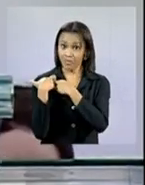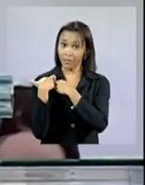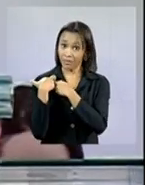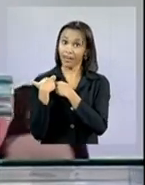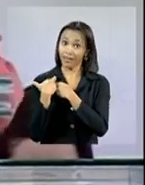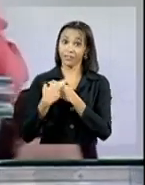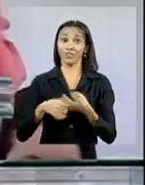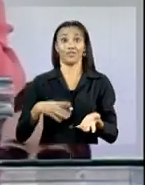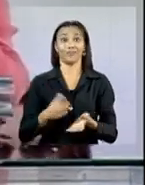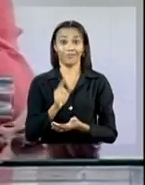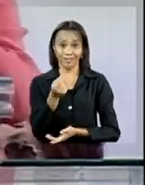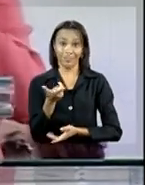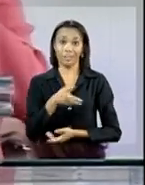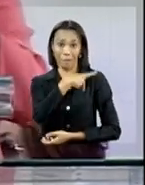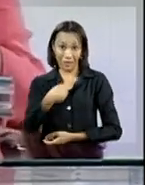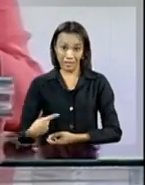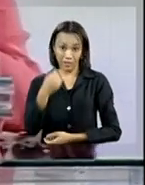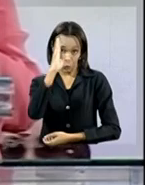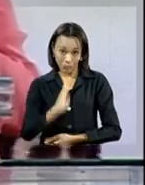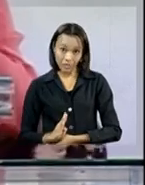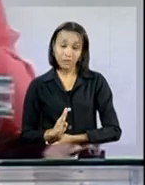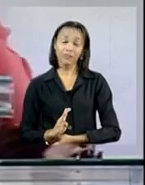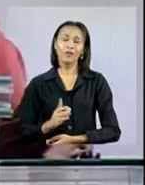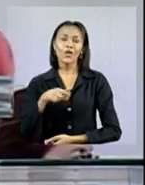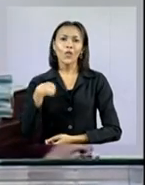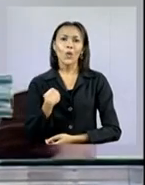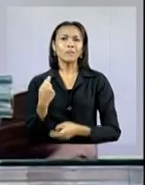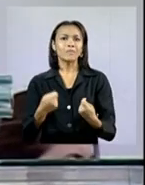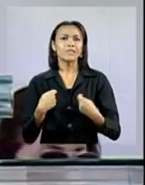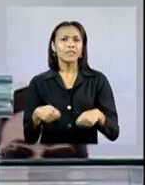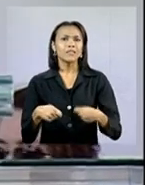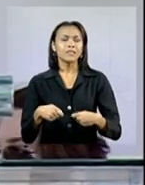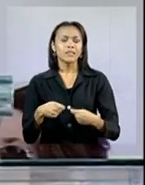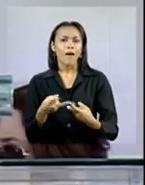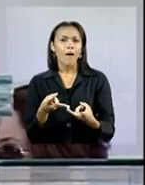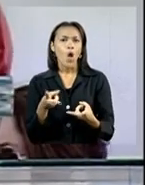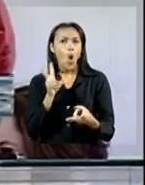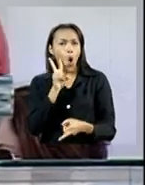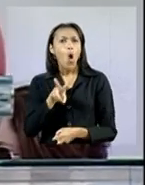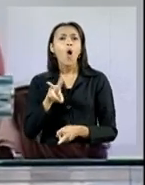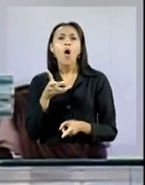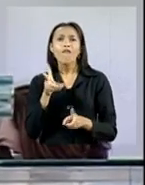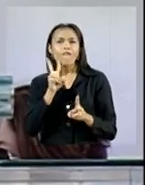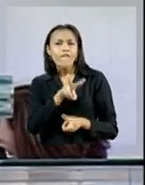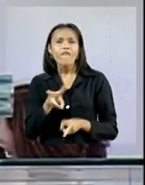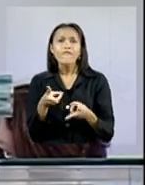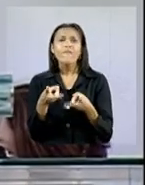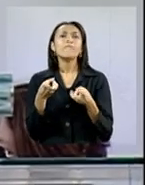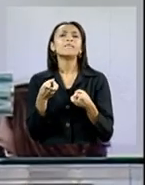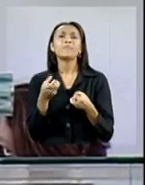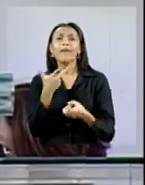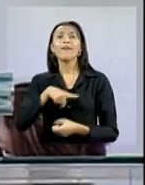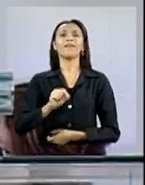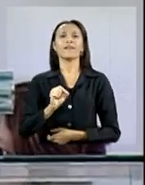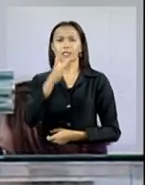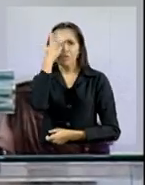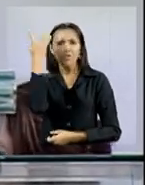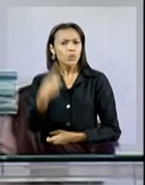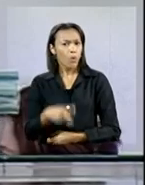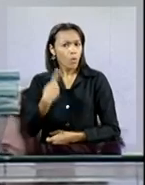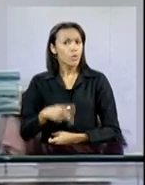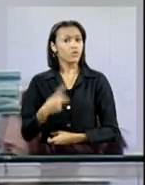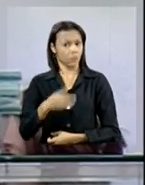país nós temos de olhar quem nós temos de olhar as pessoas desse país